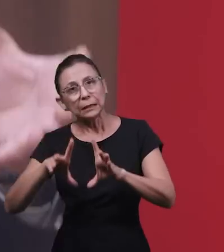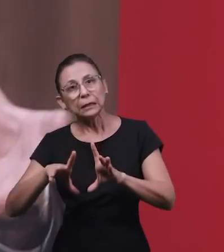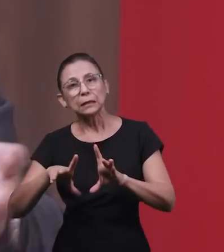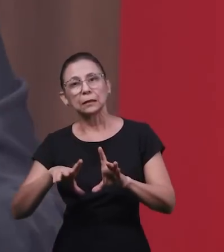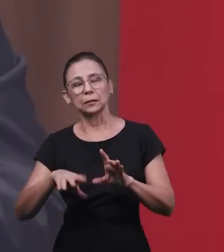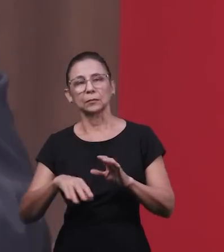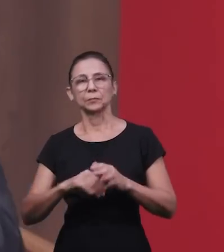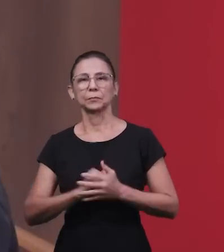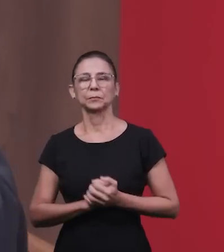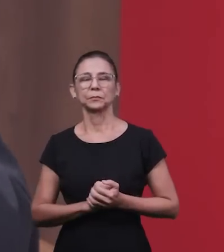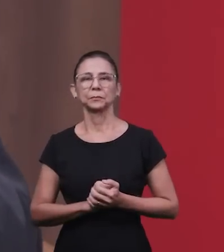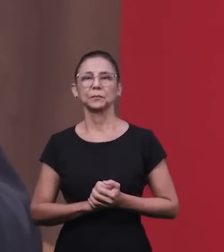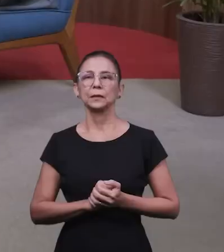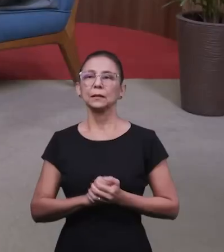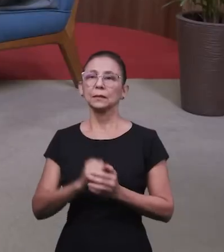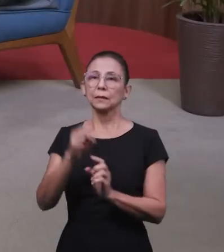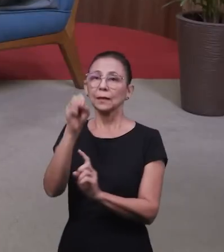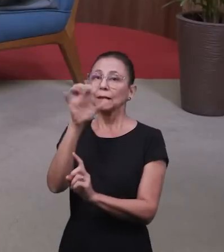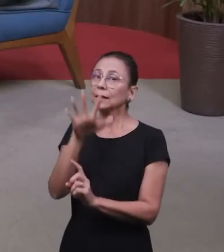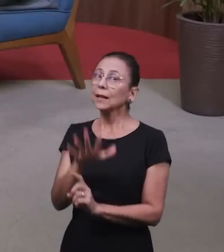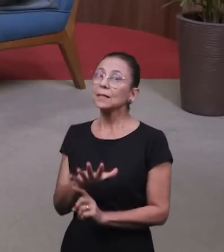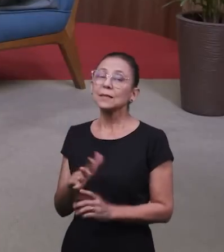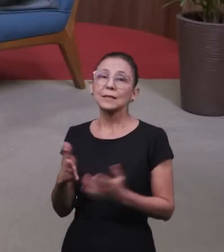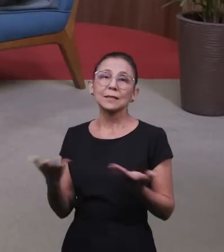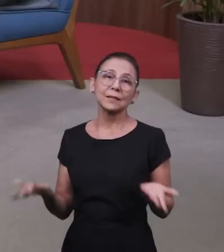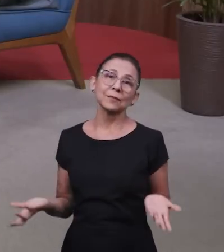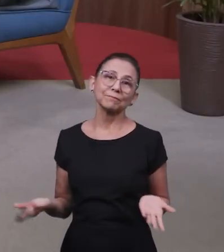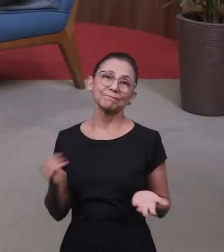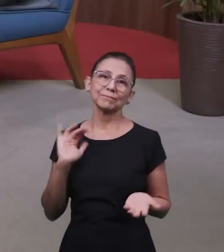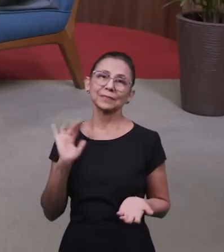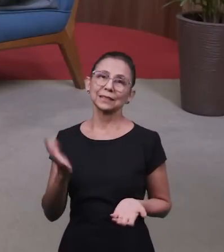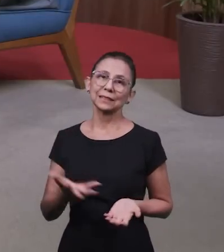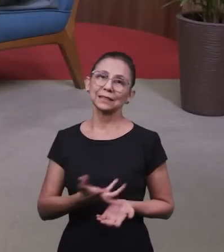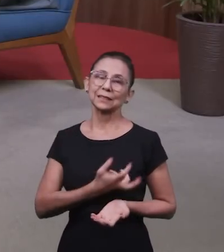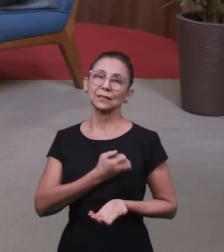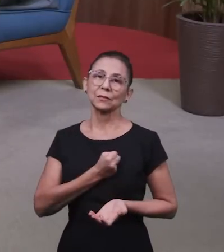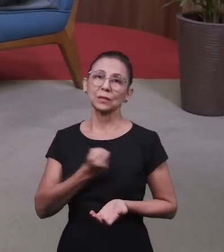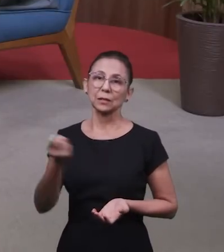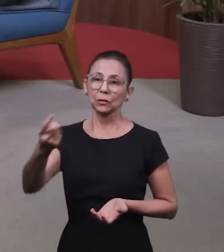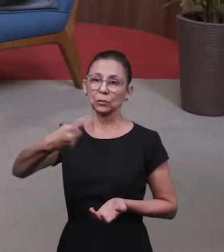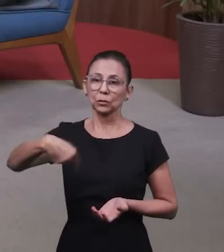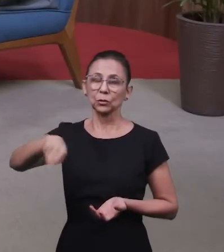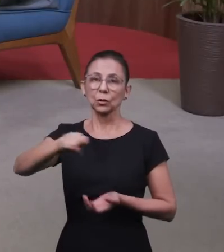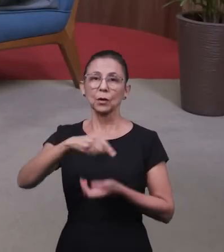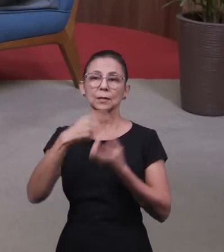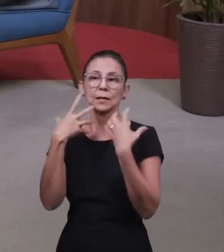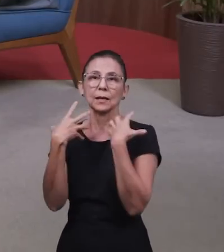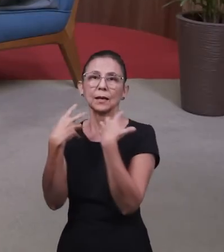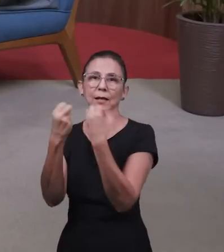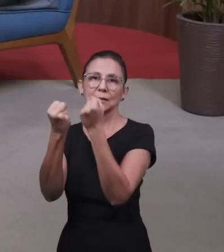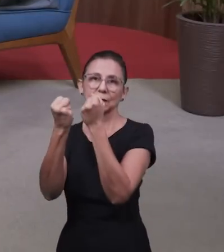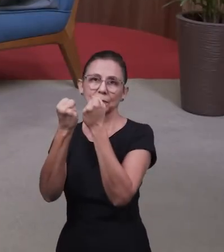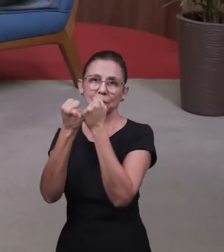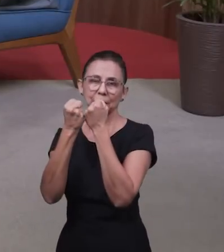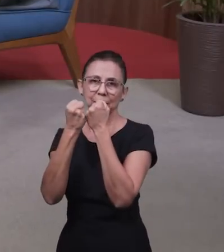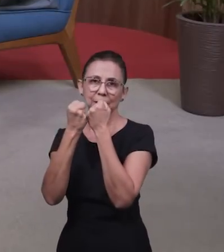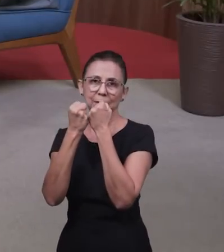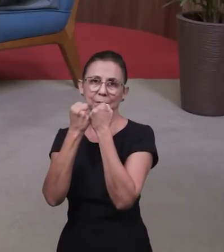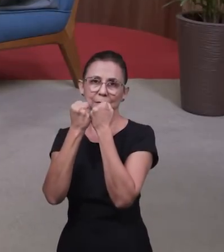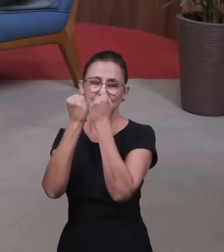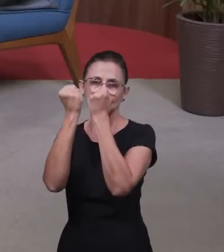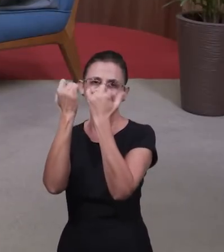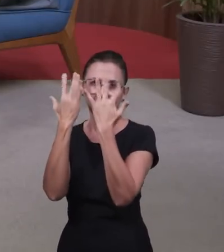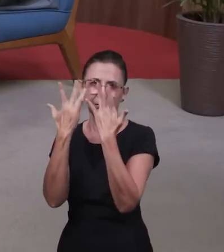tudo aquilo que o Daniel comentou, da graça. Então, a salvação que nós recebemos,